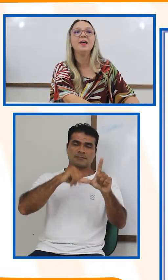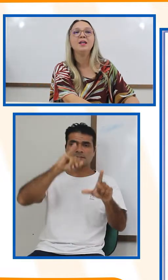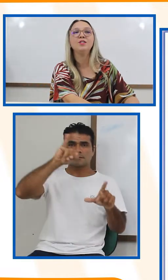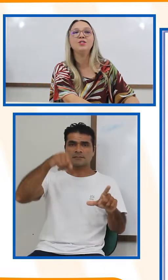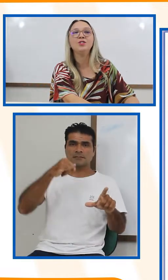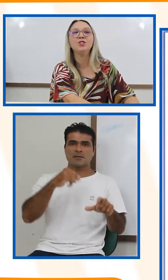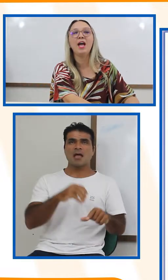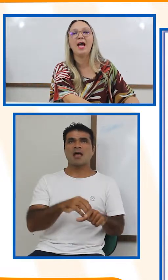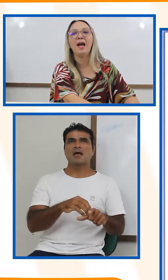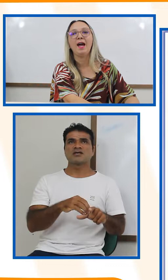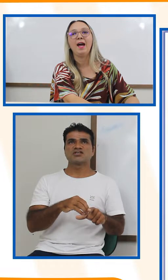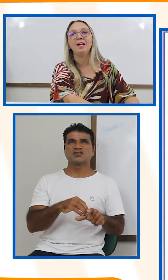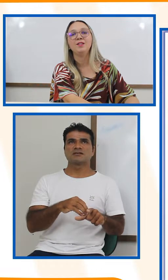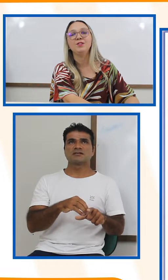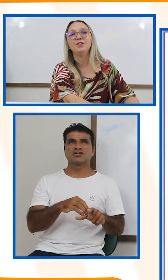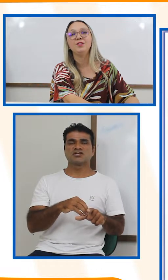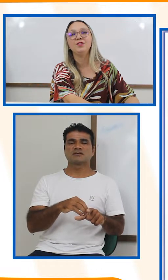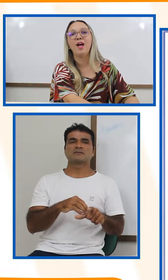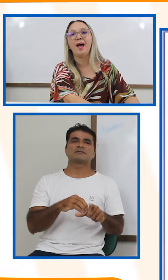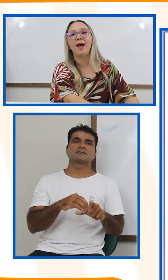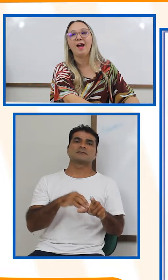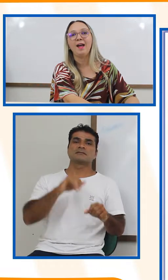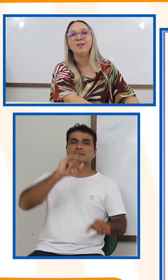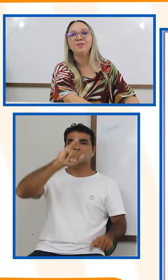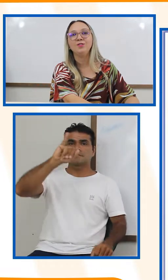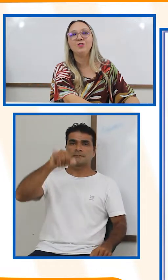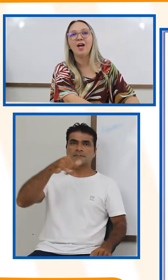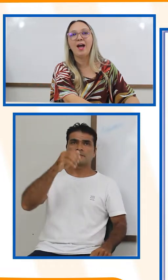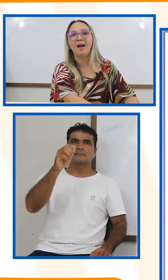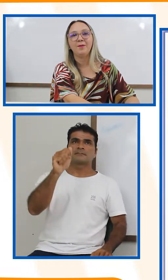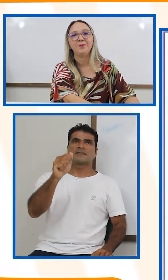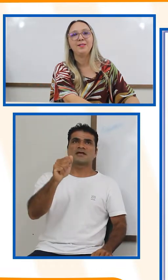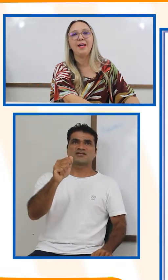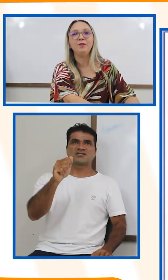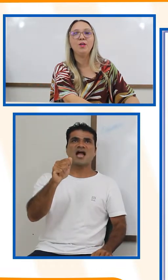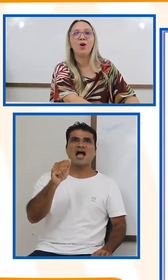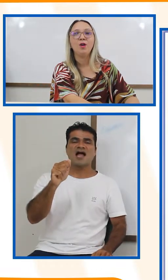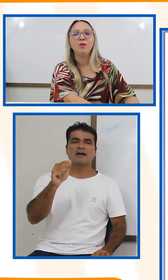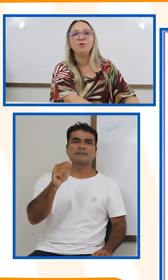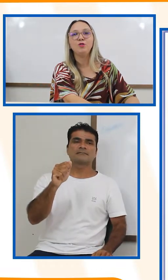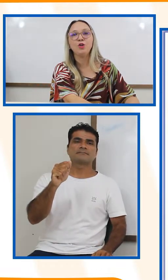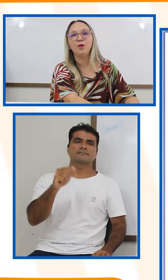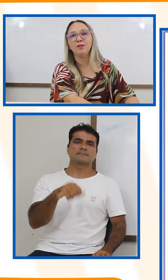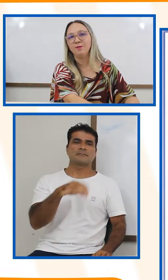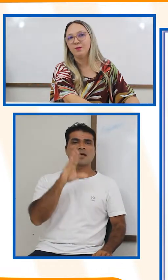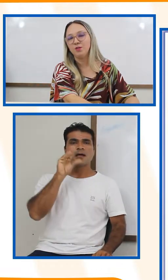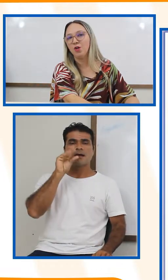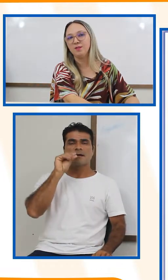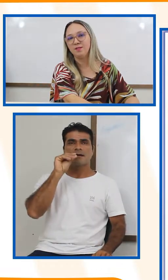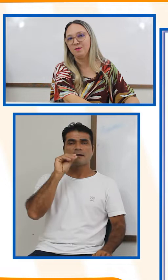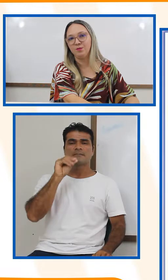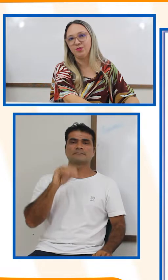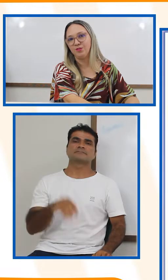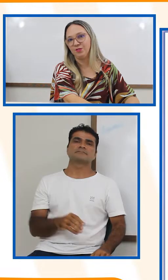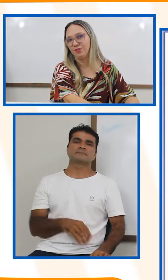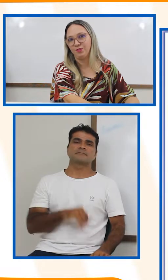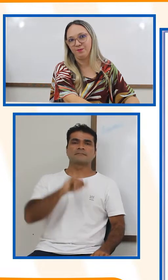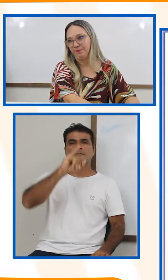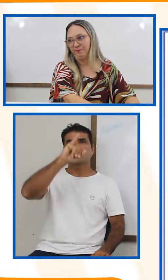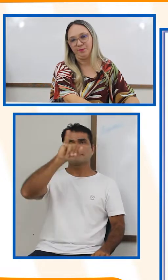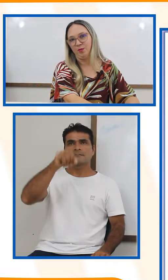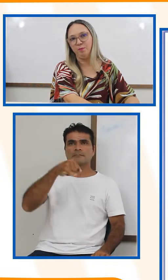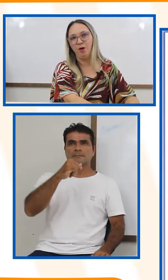tem que ser já. Já. Já. Certo? Aqui, ó. O J sozinho. Z,